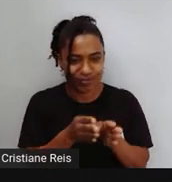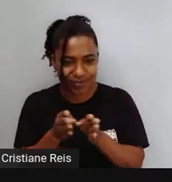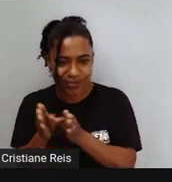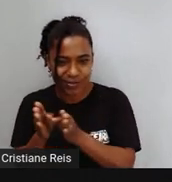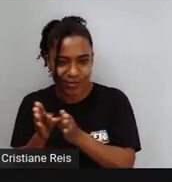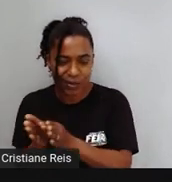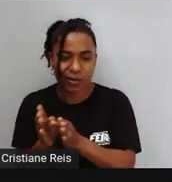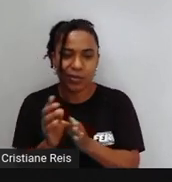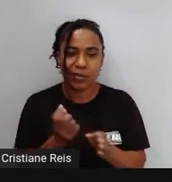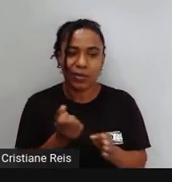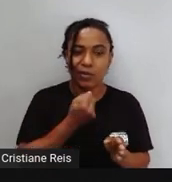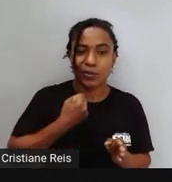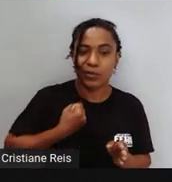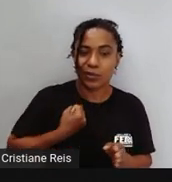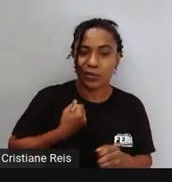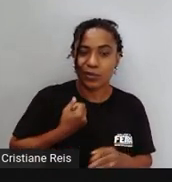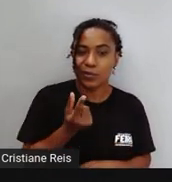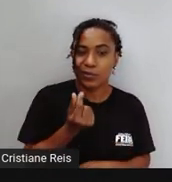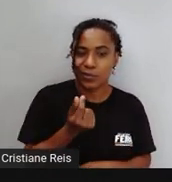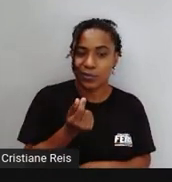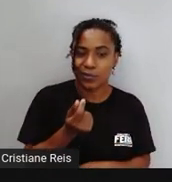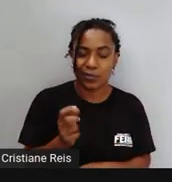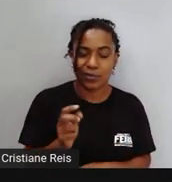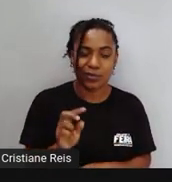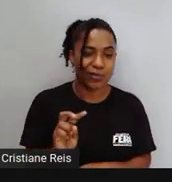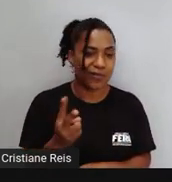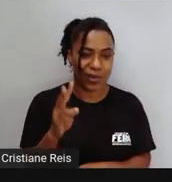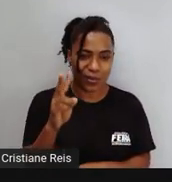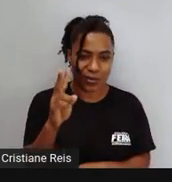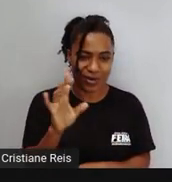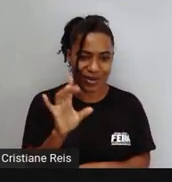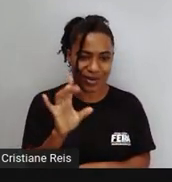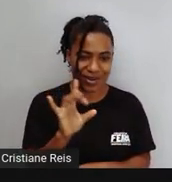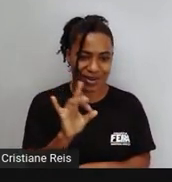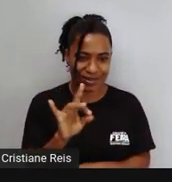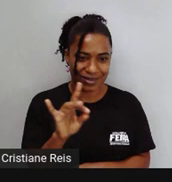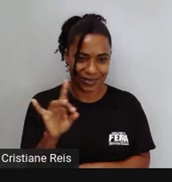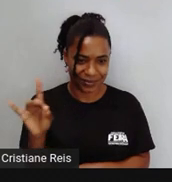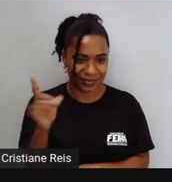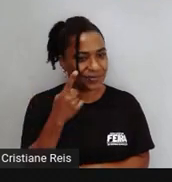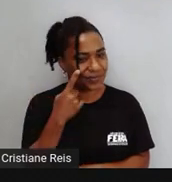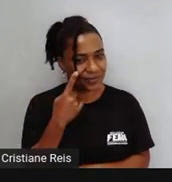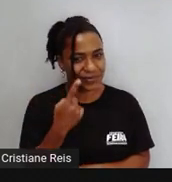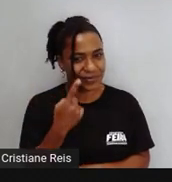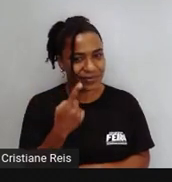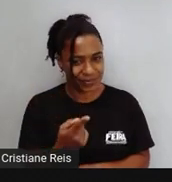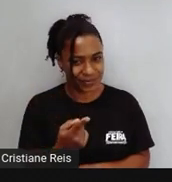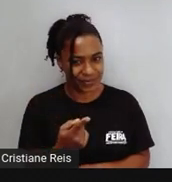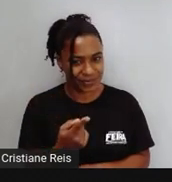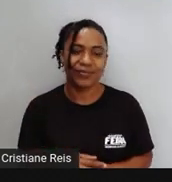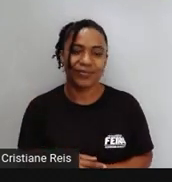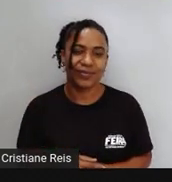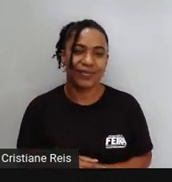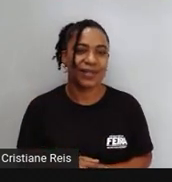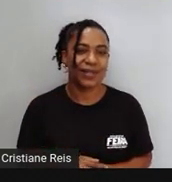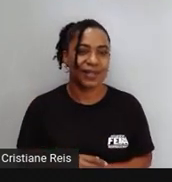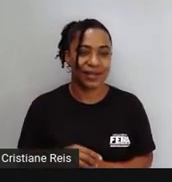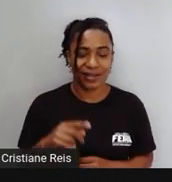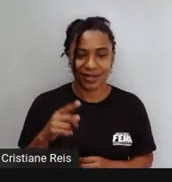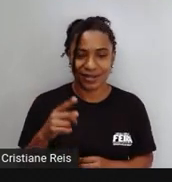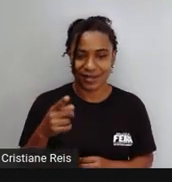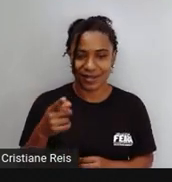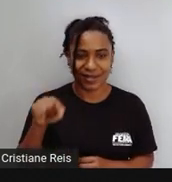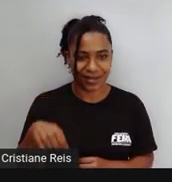em inglês. Então, vejam que aqui nós temos o símbolo. Na nossa cultura, o real seria R maiúsculo,